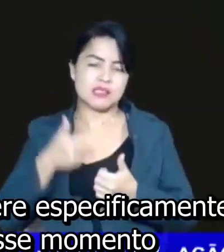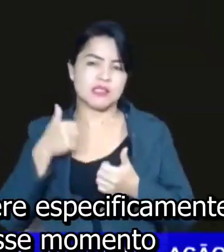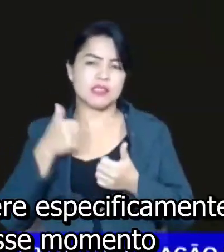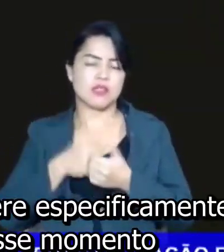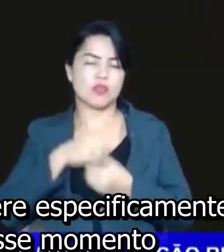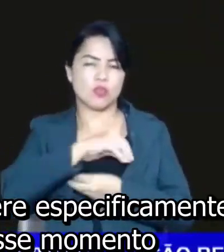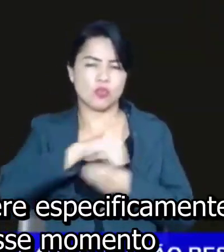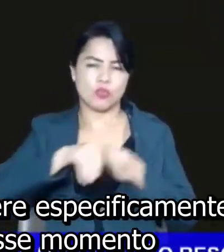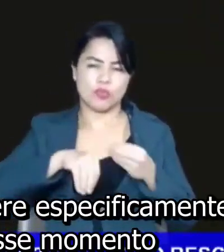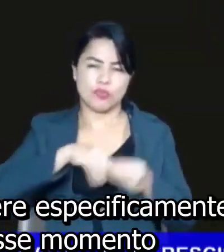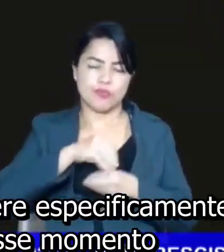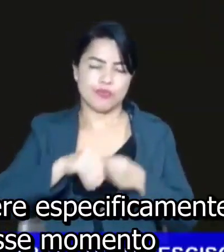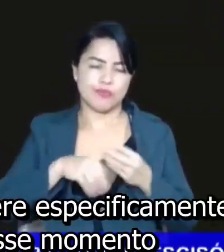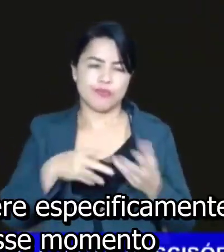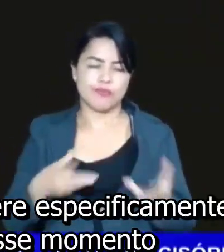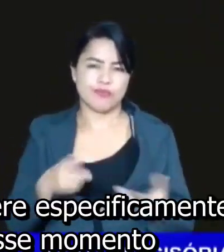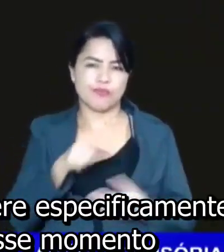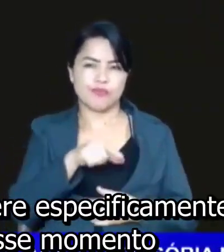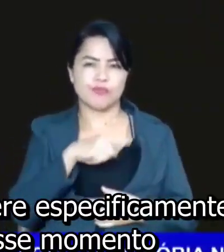embaraçar a